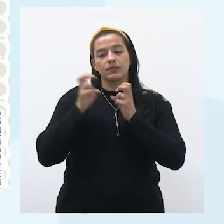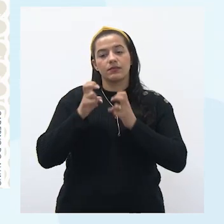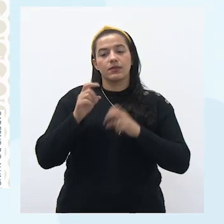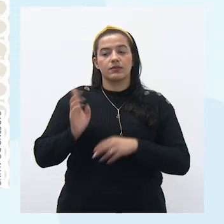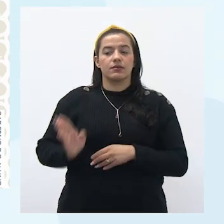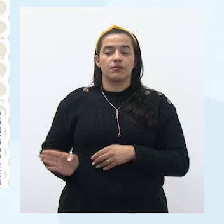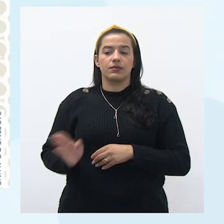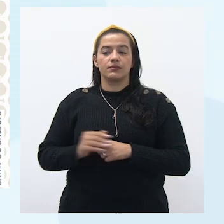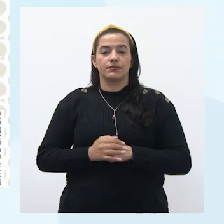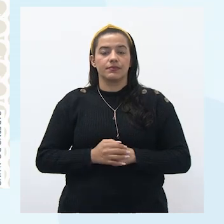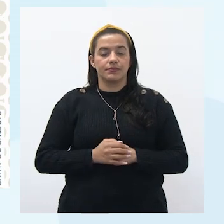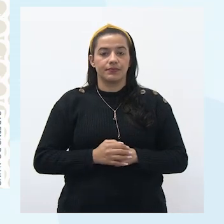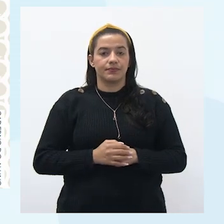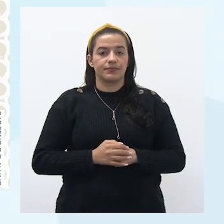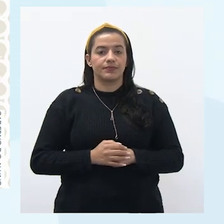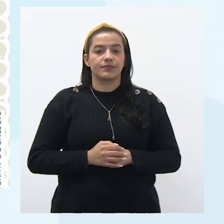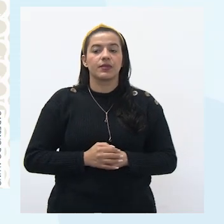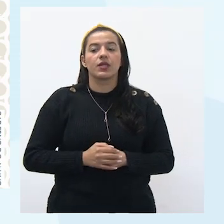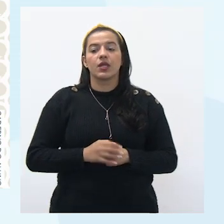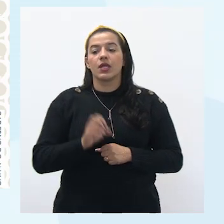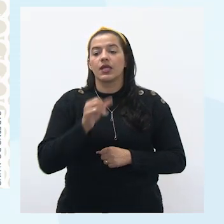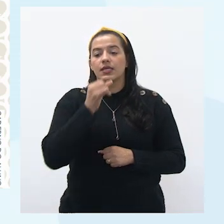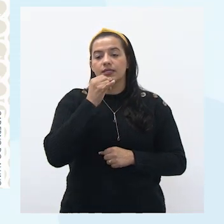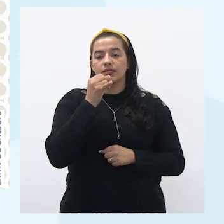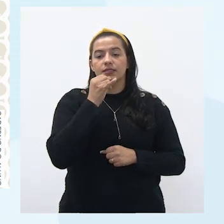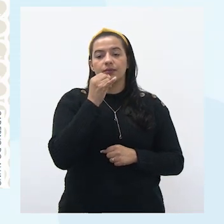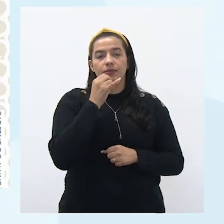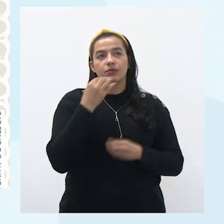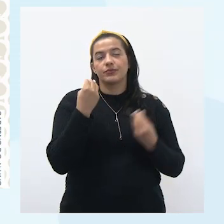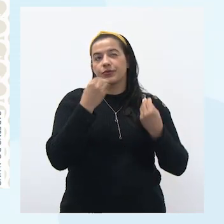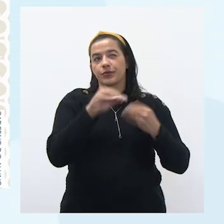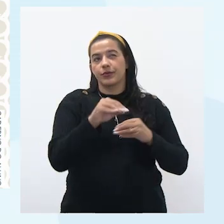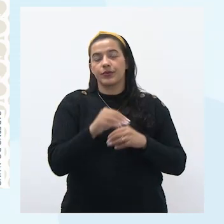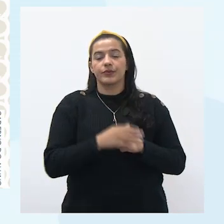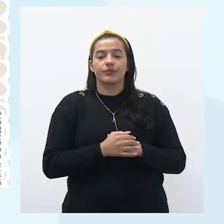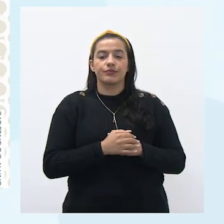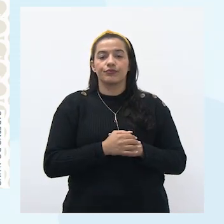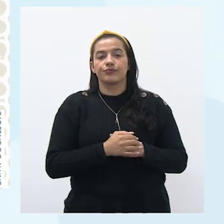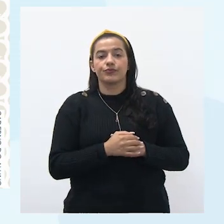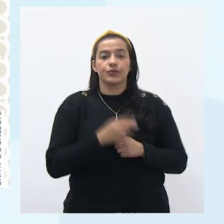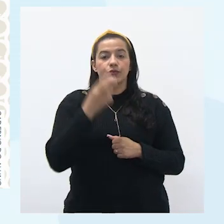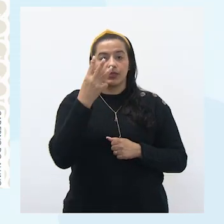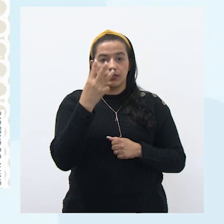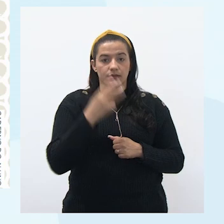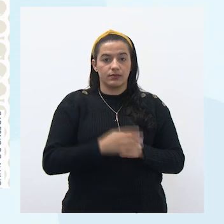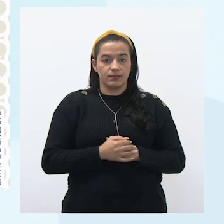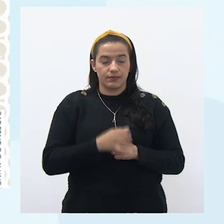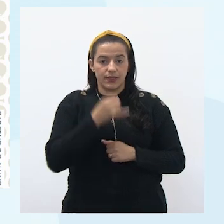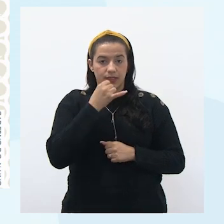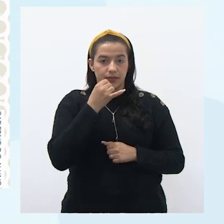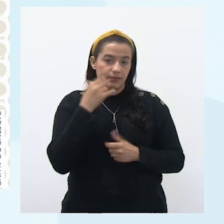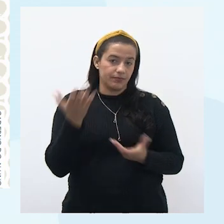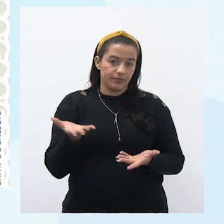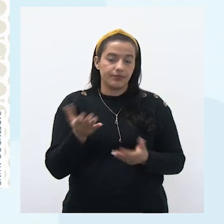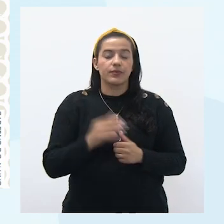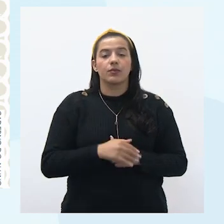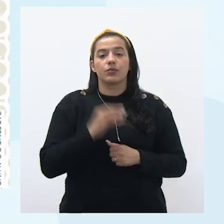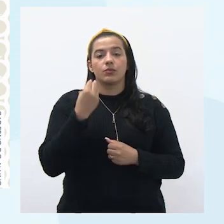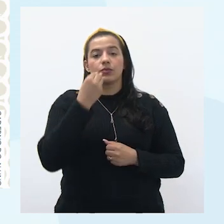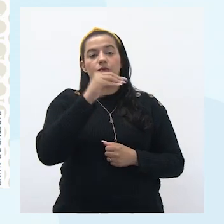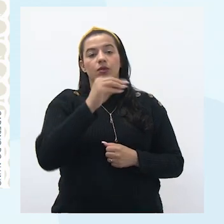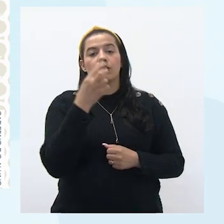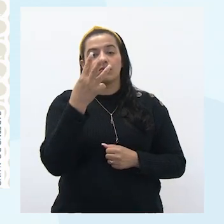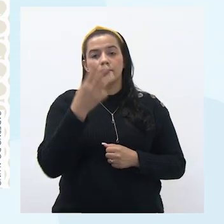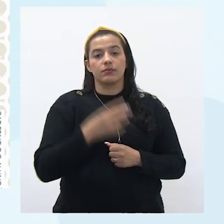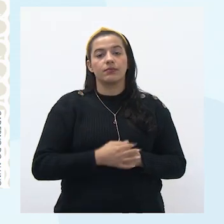degrau. Então, por exemplo, eu poderia me colocar no 3, por exemplo, eu poderia me colocar no 3. Aí eu vou